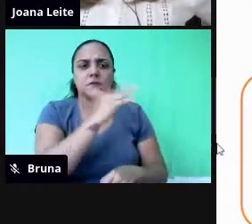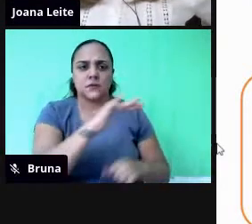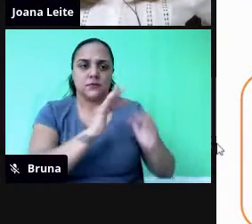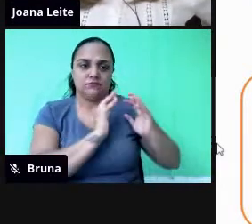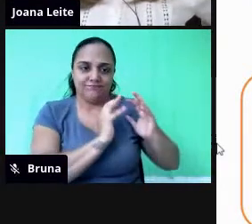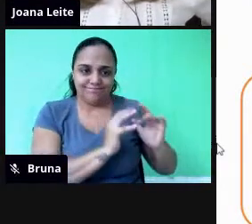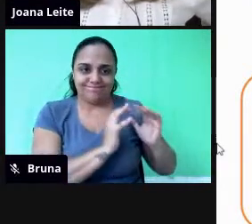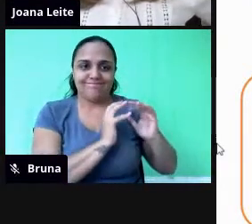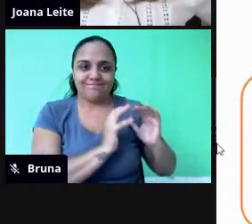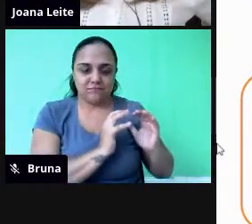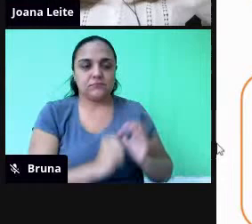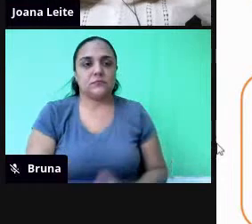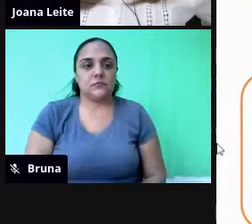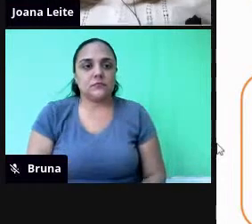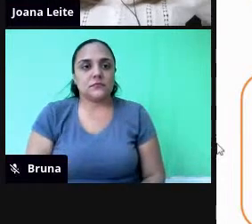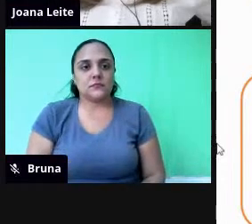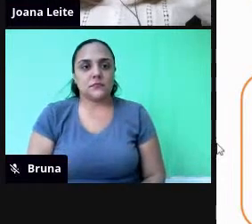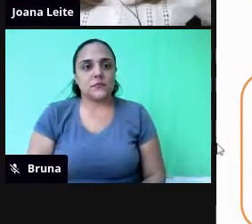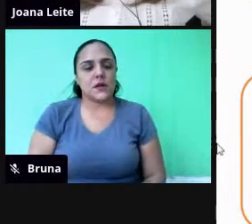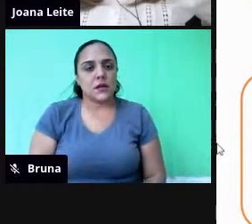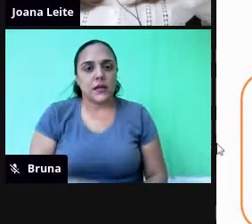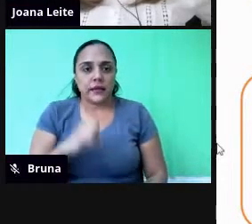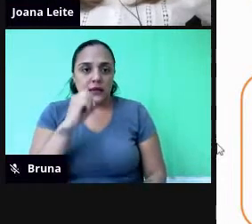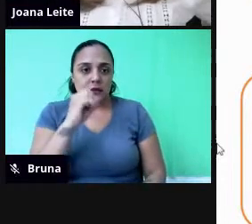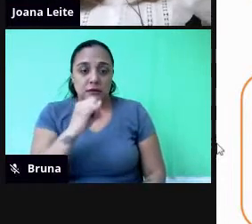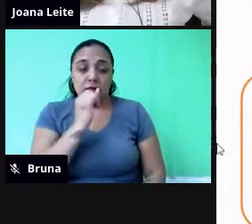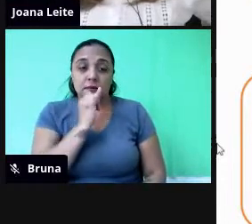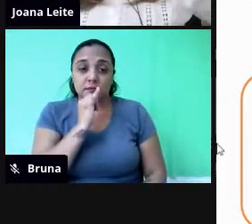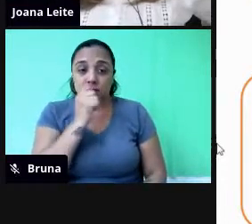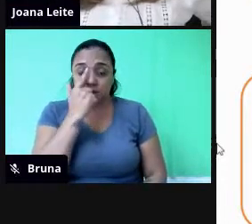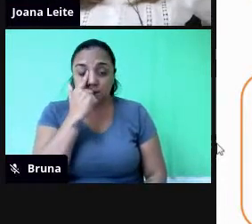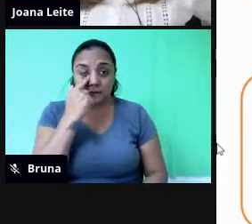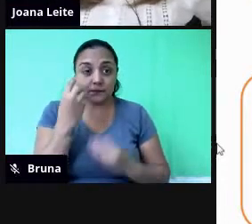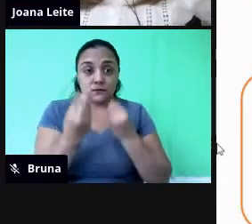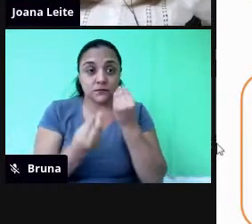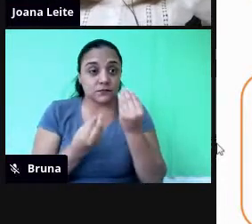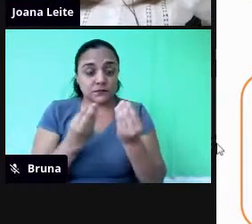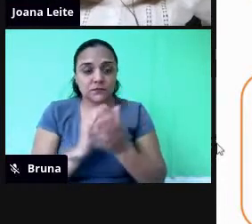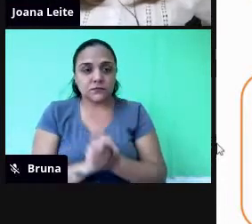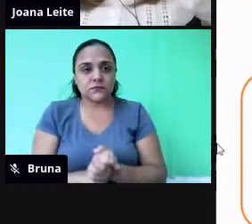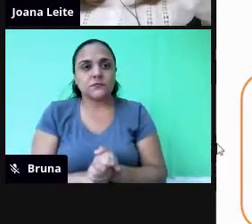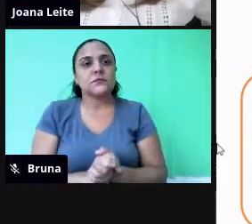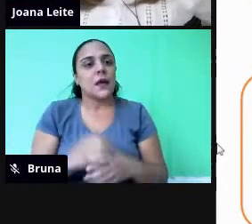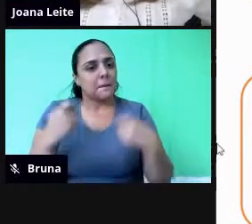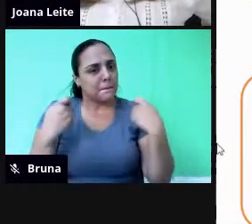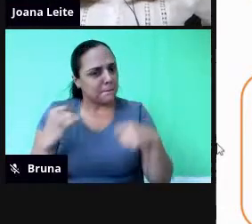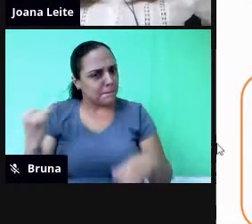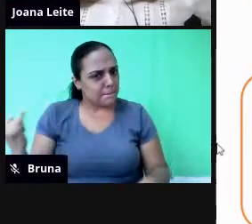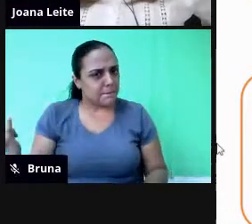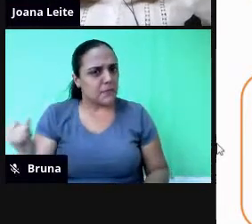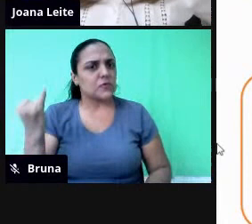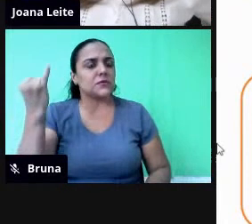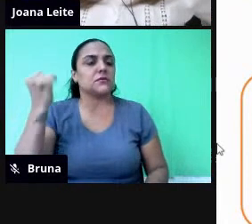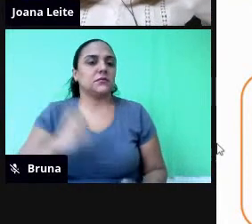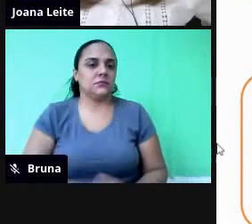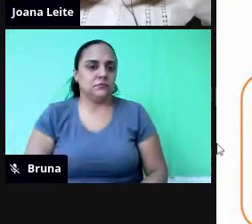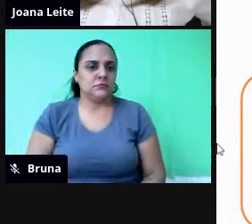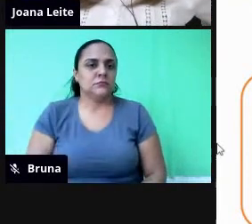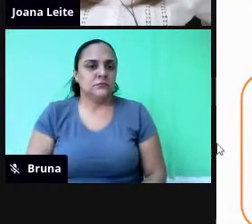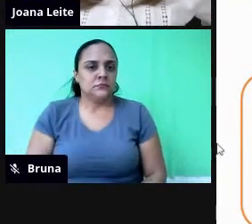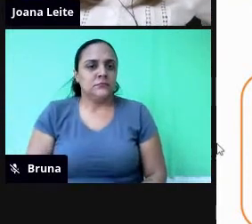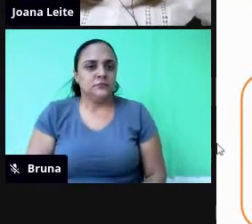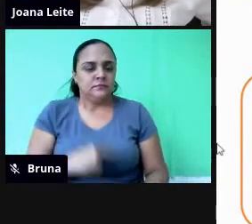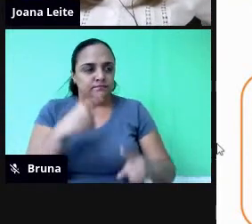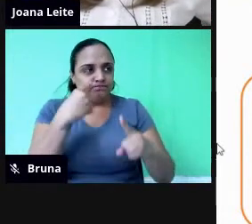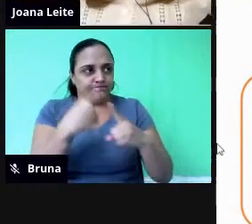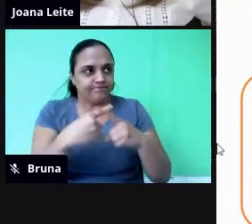não vi lá no critério diagnóstico, eu não vi nem nada que falasse sobre a eficiência nutricional, eu não vi nada que falasse sobre